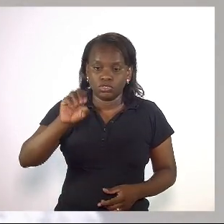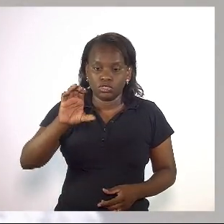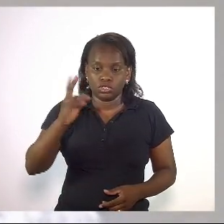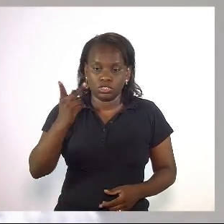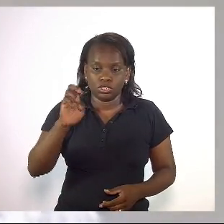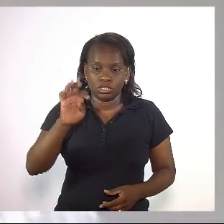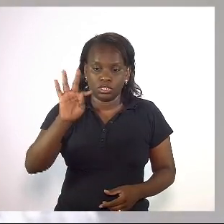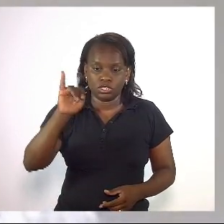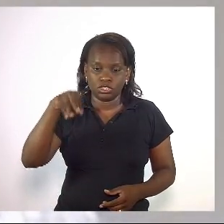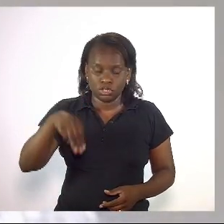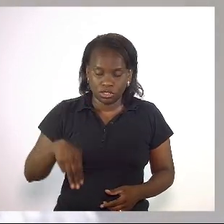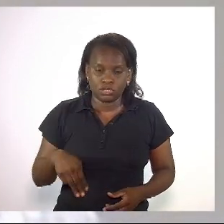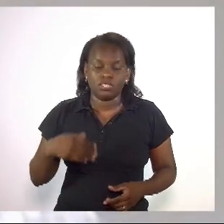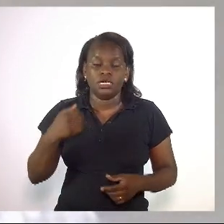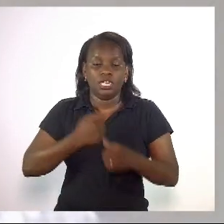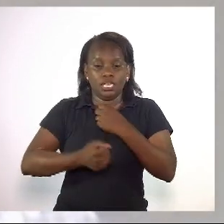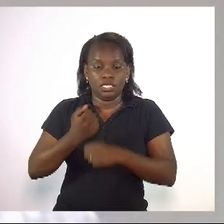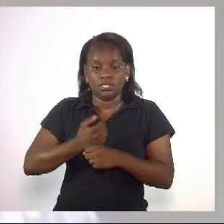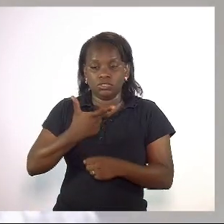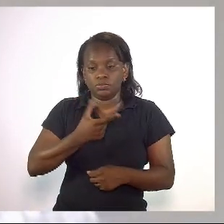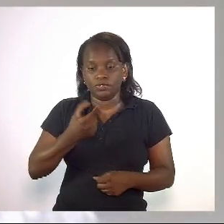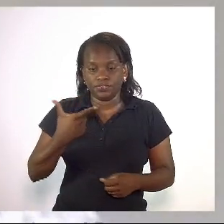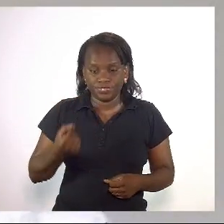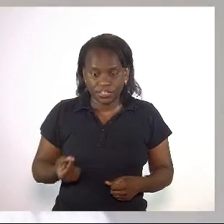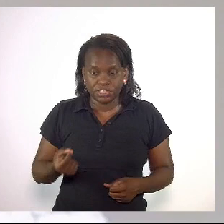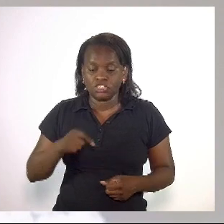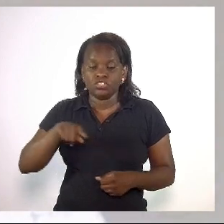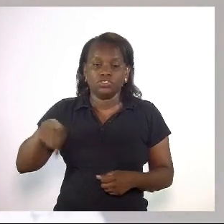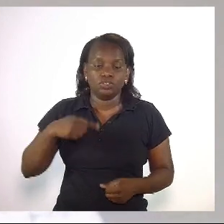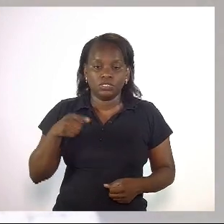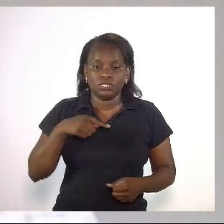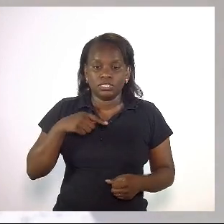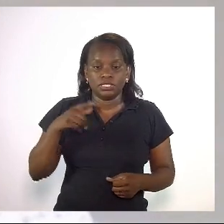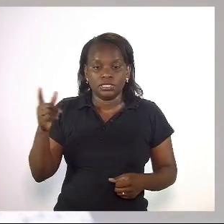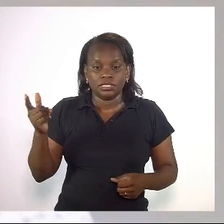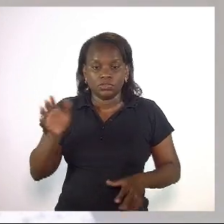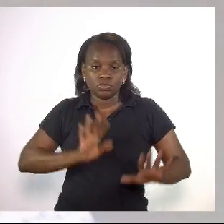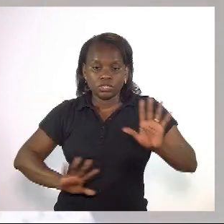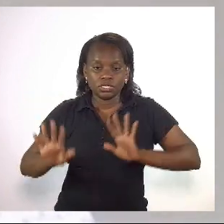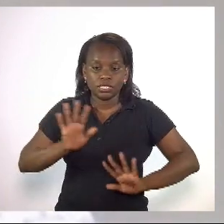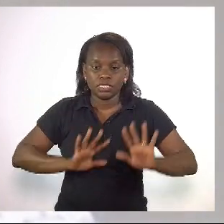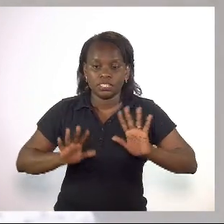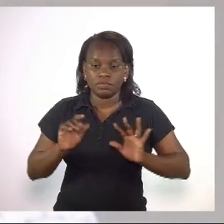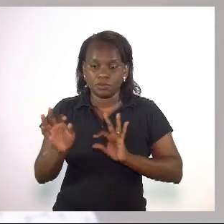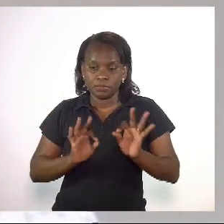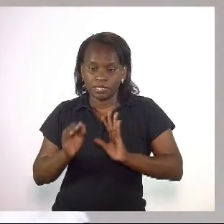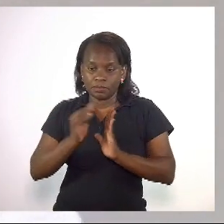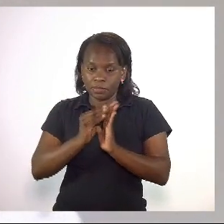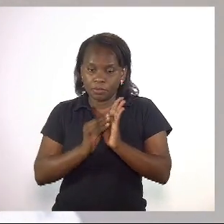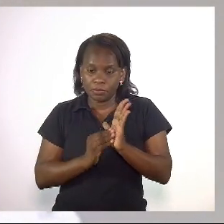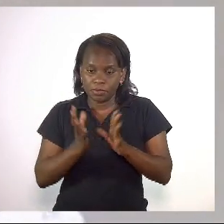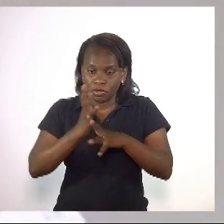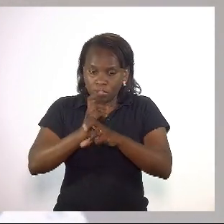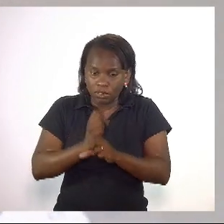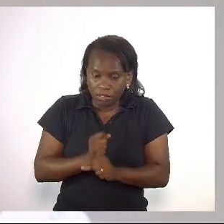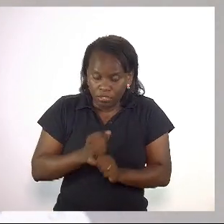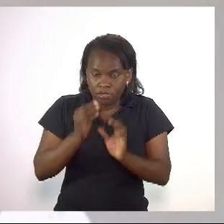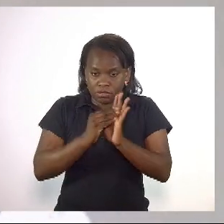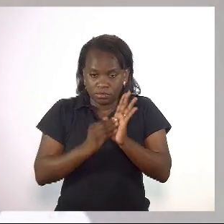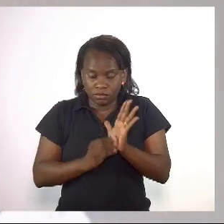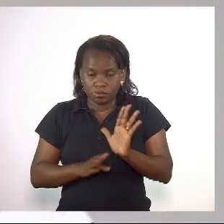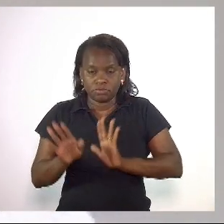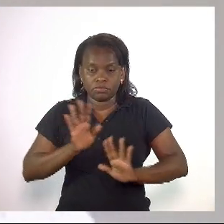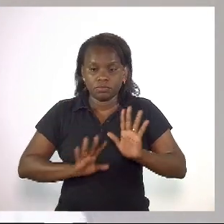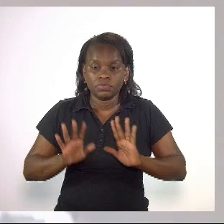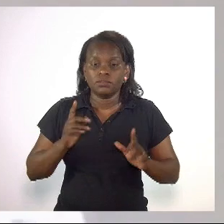No ano de 2020, nós tivemos cuidado ali na construção do orçamento de tal forma que